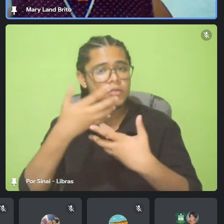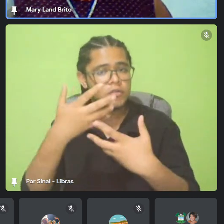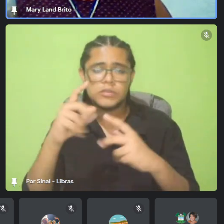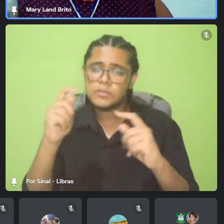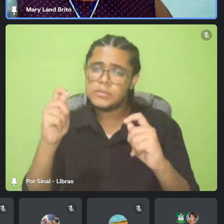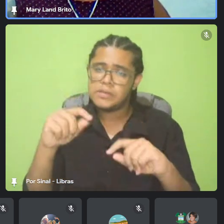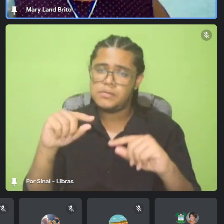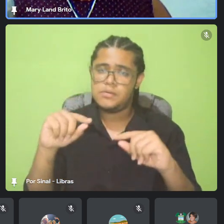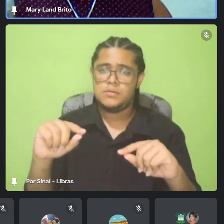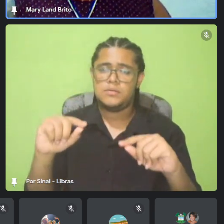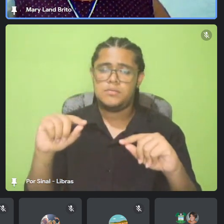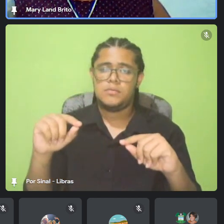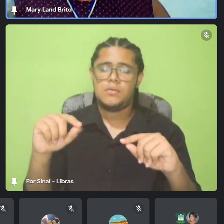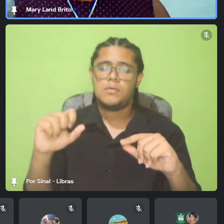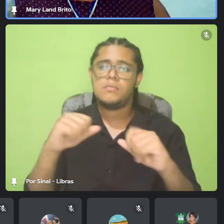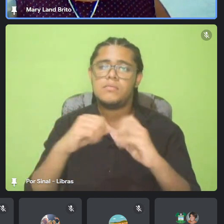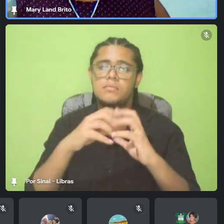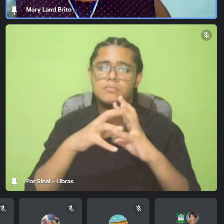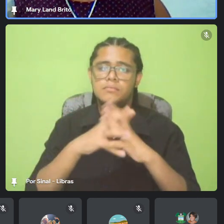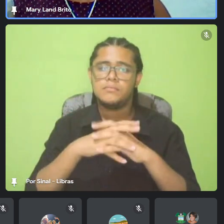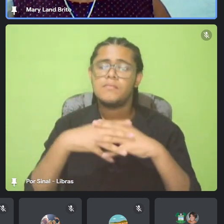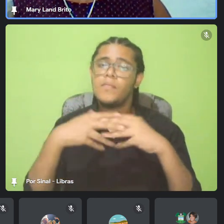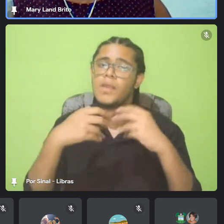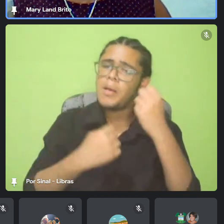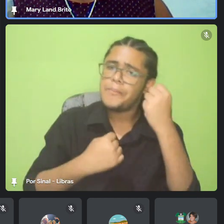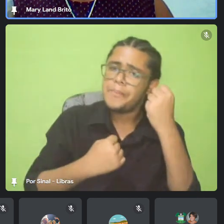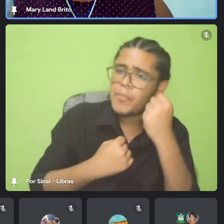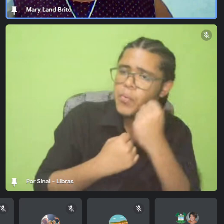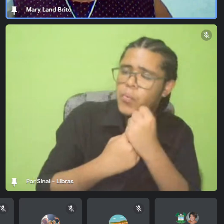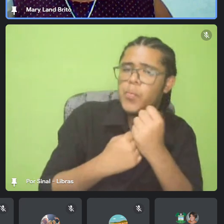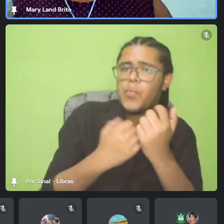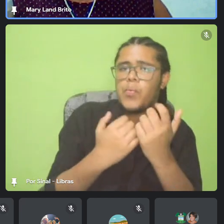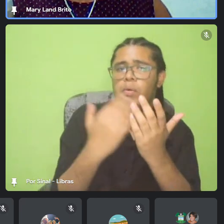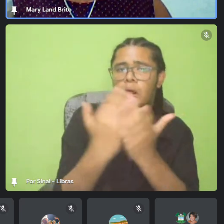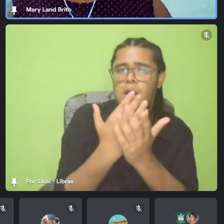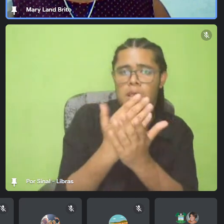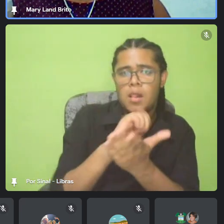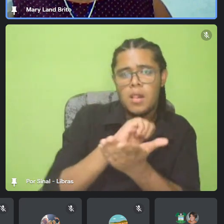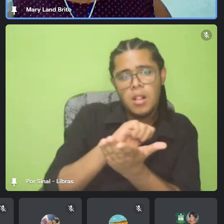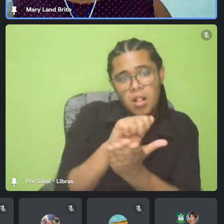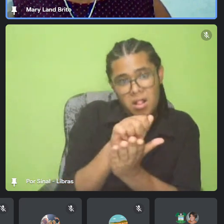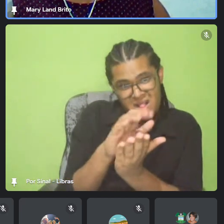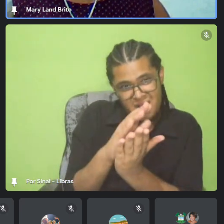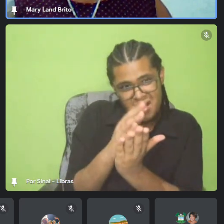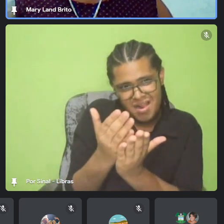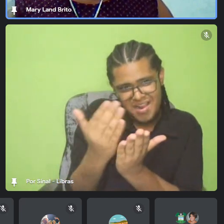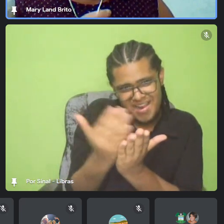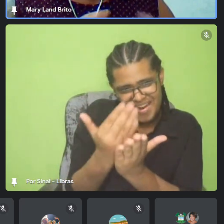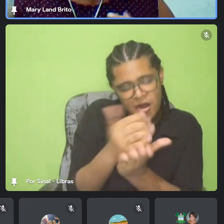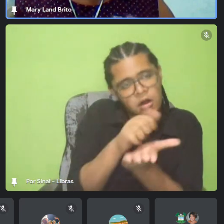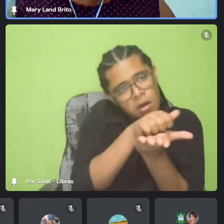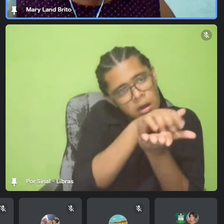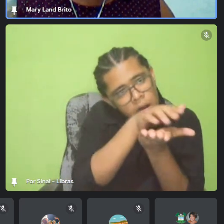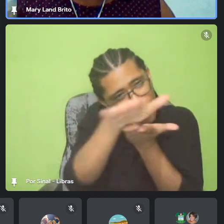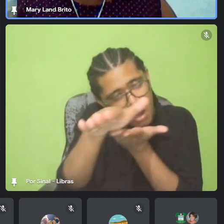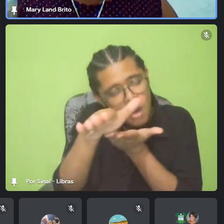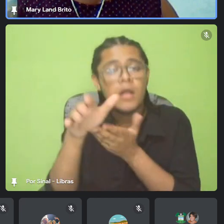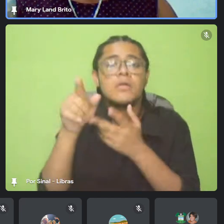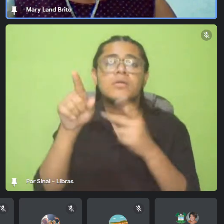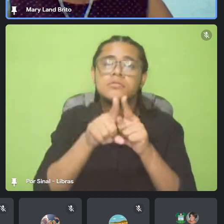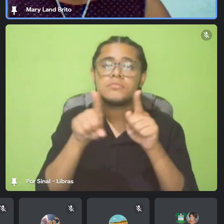de apoio à publicação, de forma que é importante que vocês possam se ajudar,